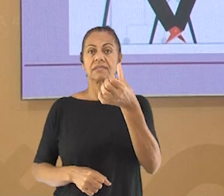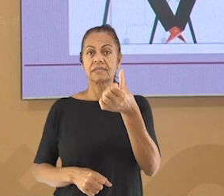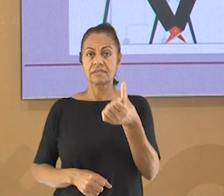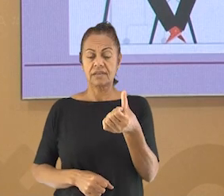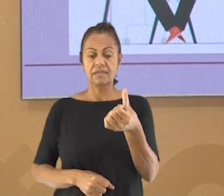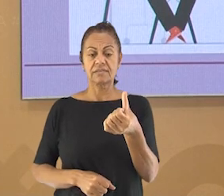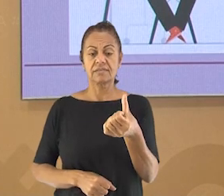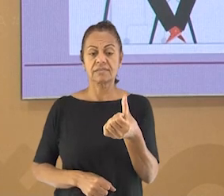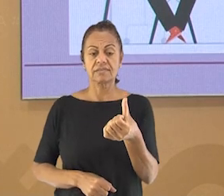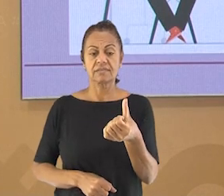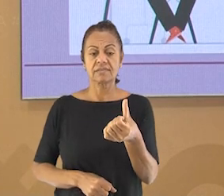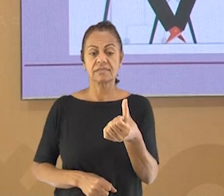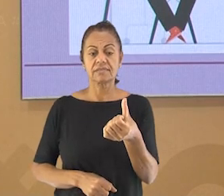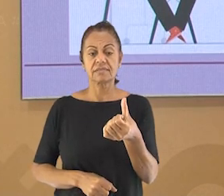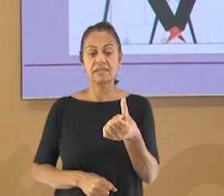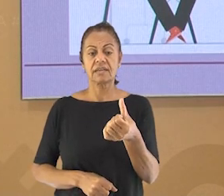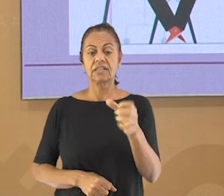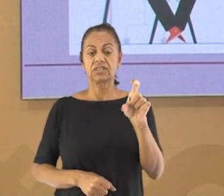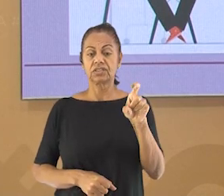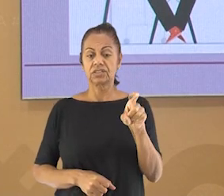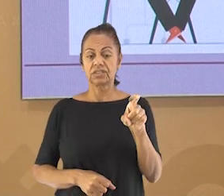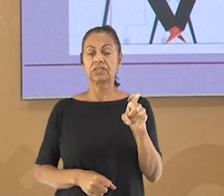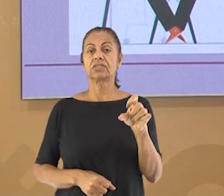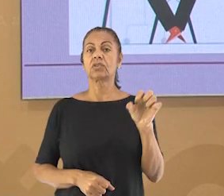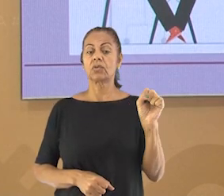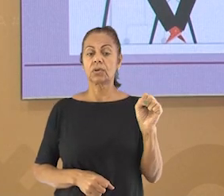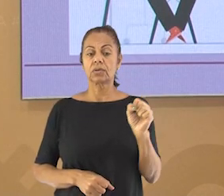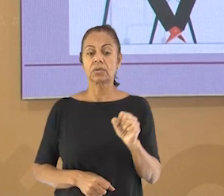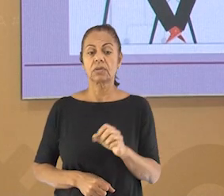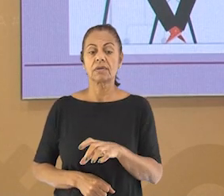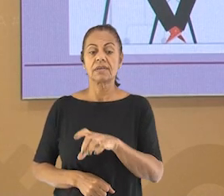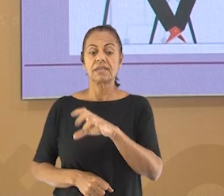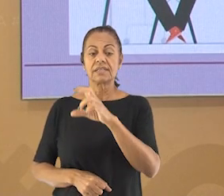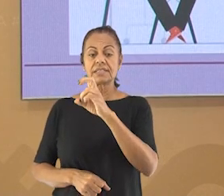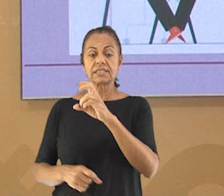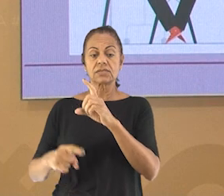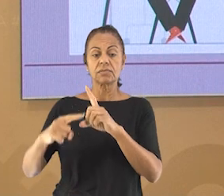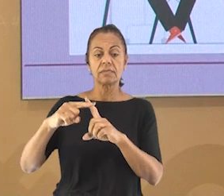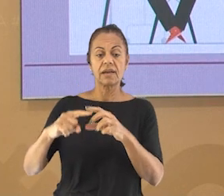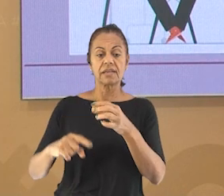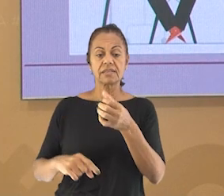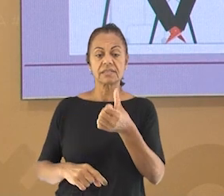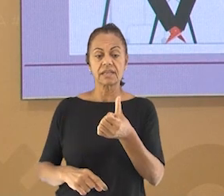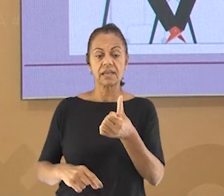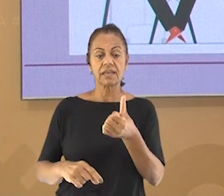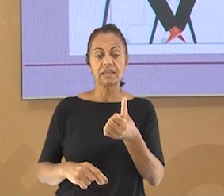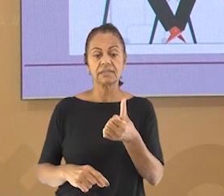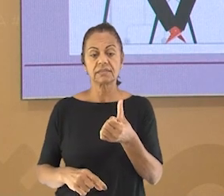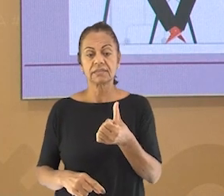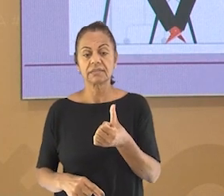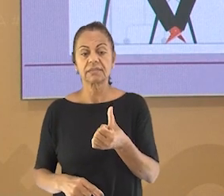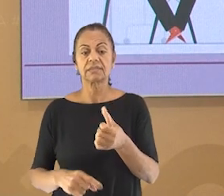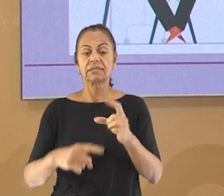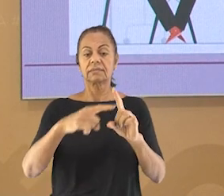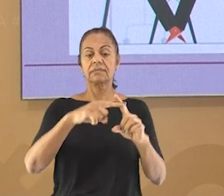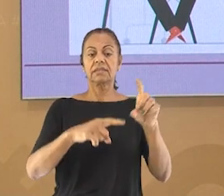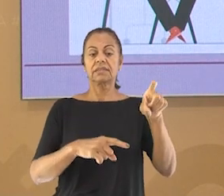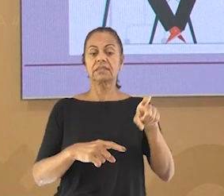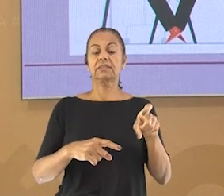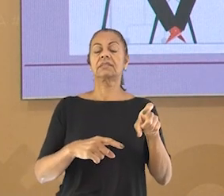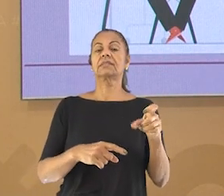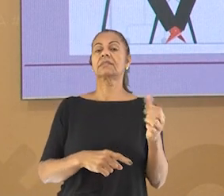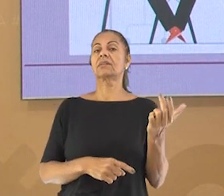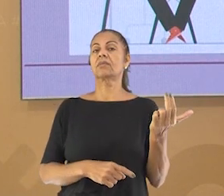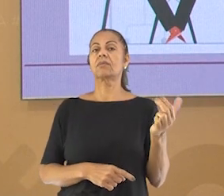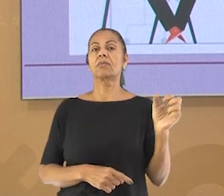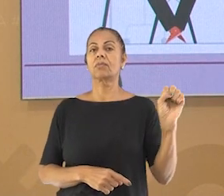do segundo, x do terceiro, já que ela não sabe o quanto havia gasto, e 8, que é a quantidade